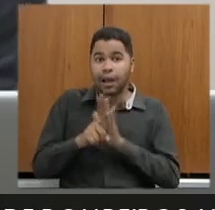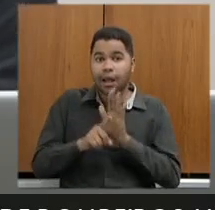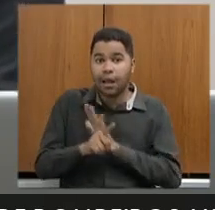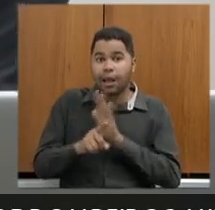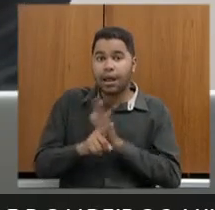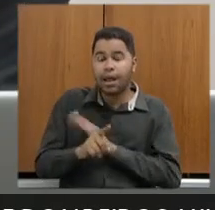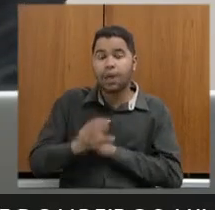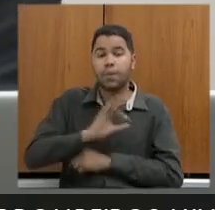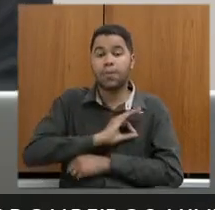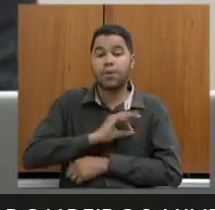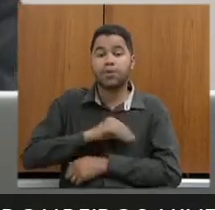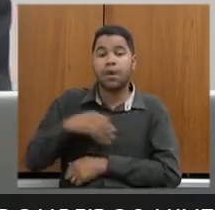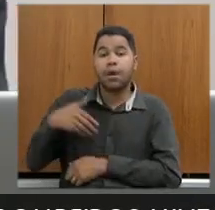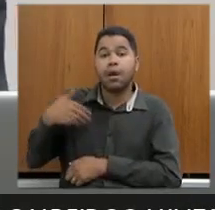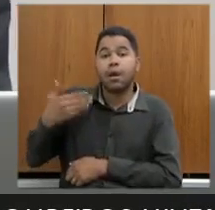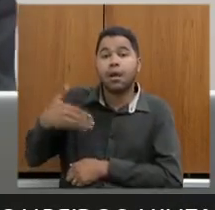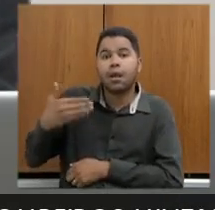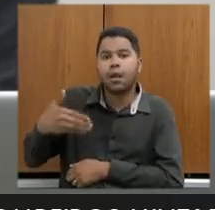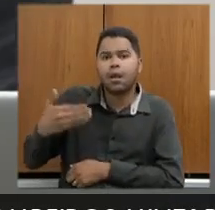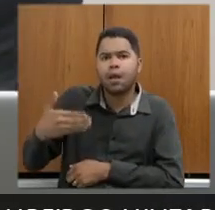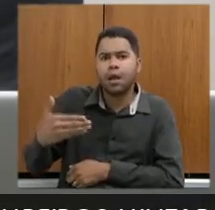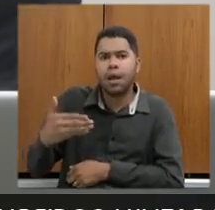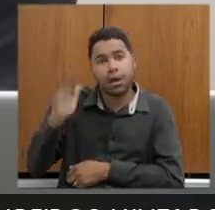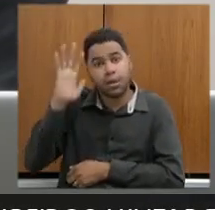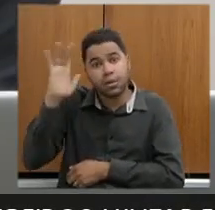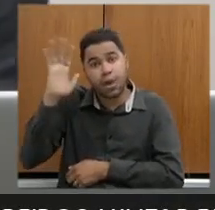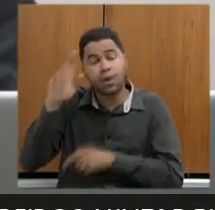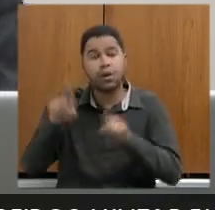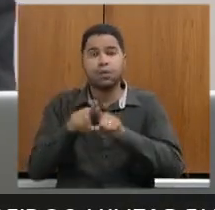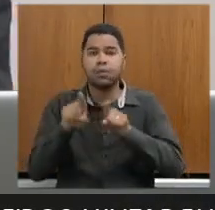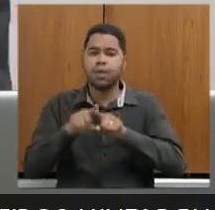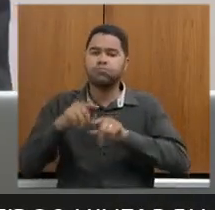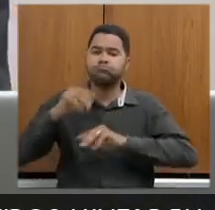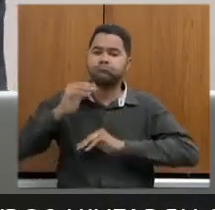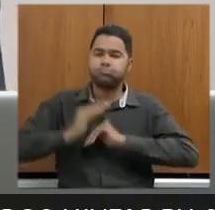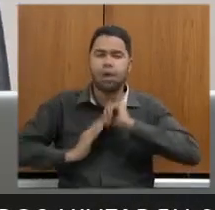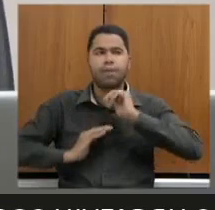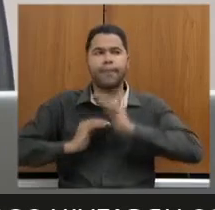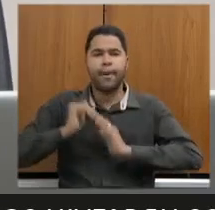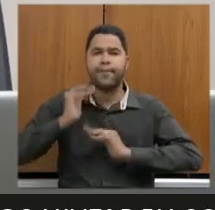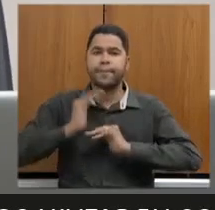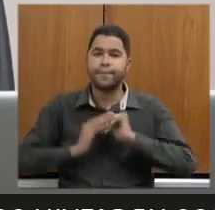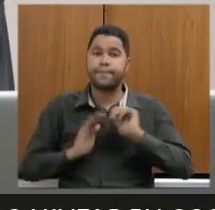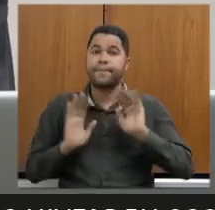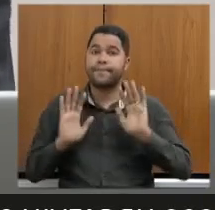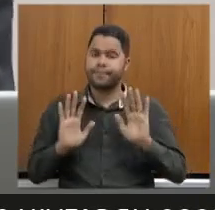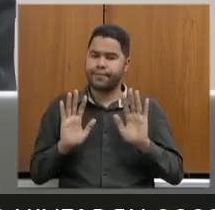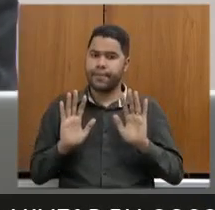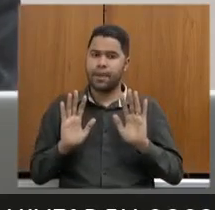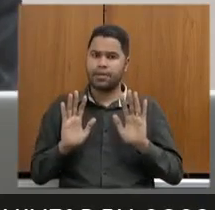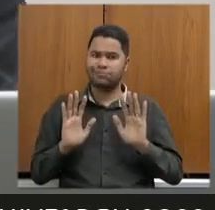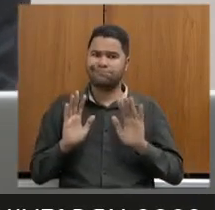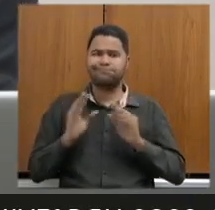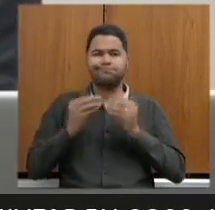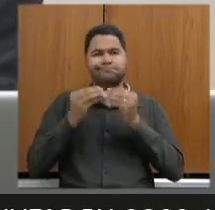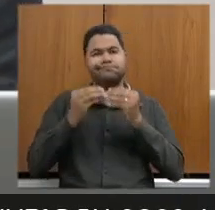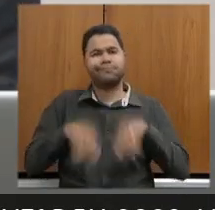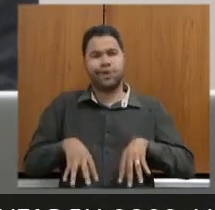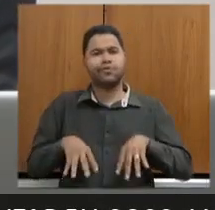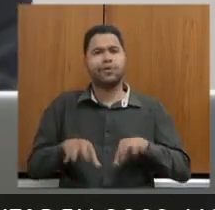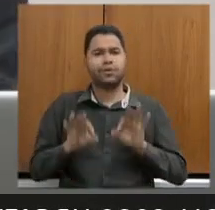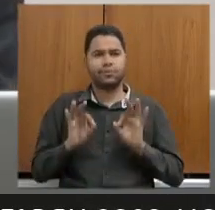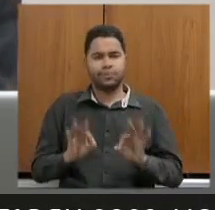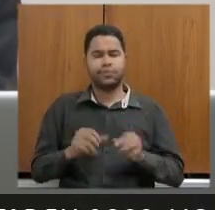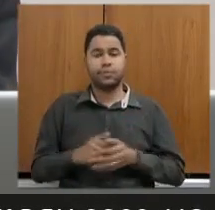que o policial desenvolve não só Teoricamente como na prática mas isso tem sido prejudicada